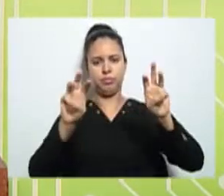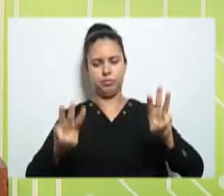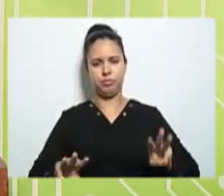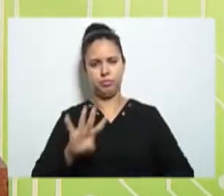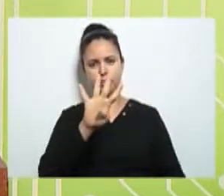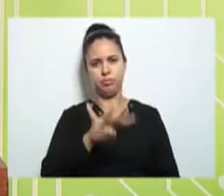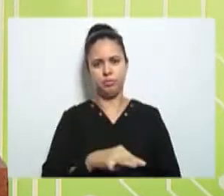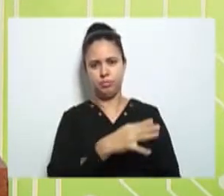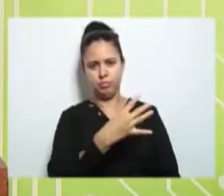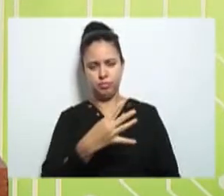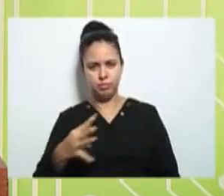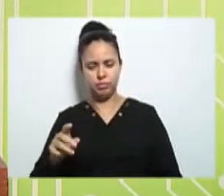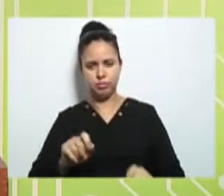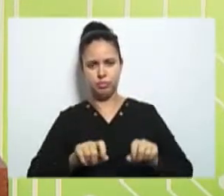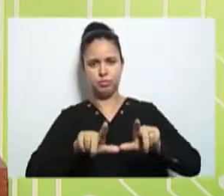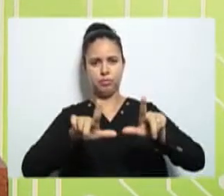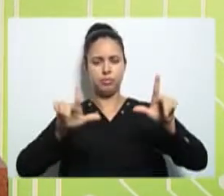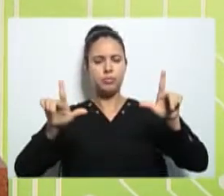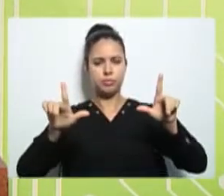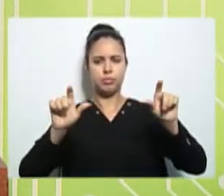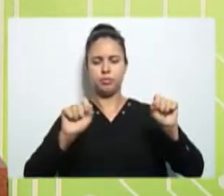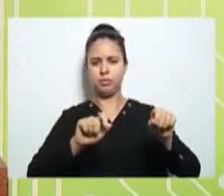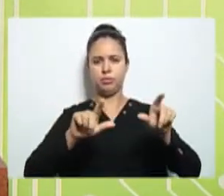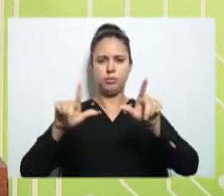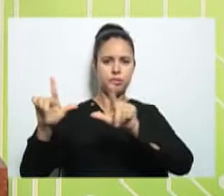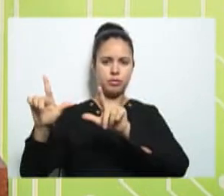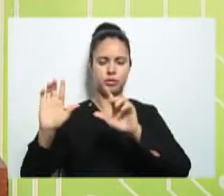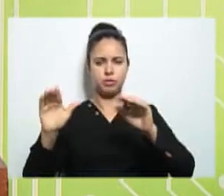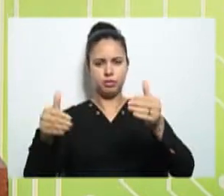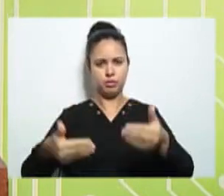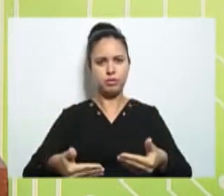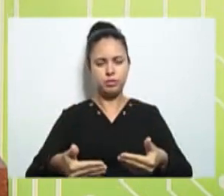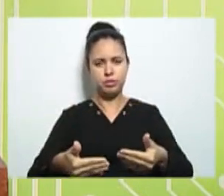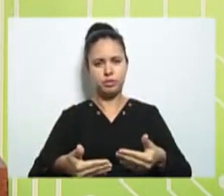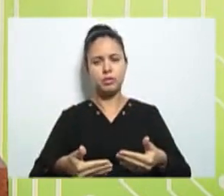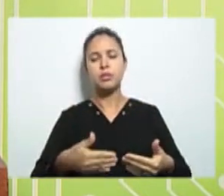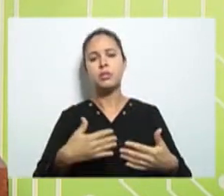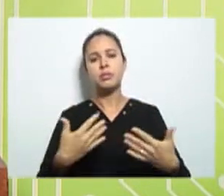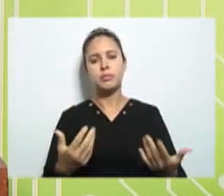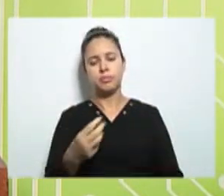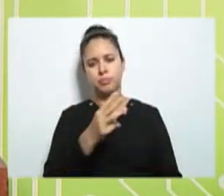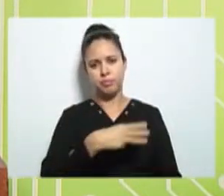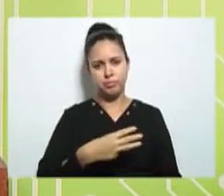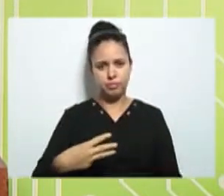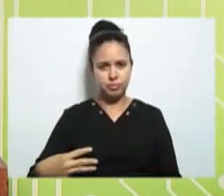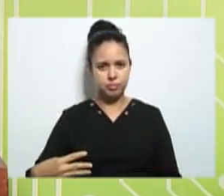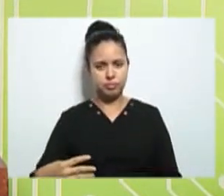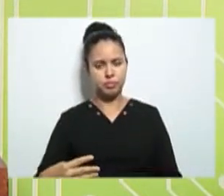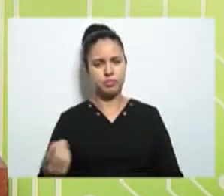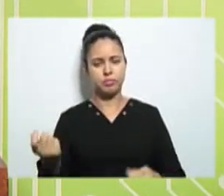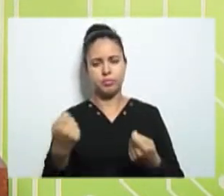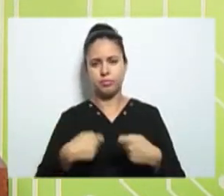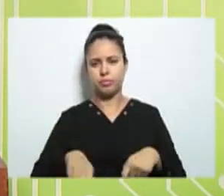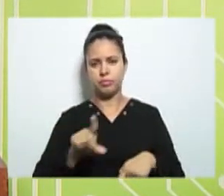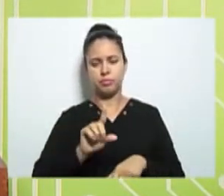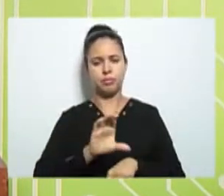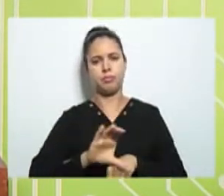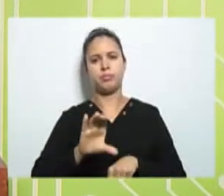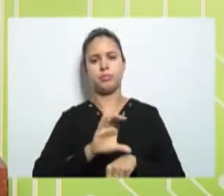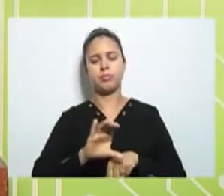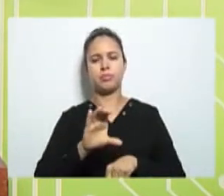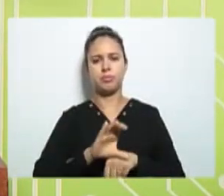eletrônica, fazer uma apresentação, por aí vai, que é algo mais específico. Para acessar um sistema operacional, gente, tudo muito fácil, tá? O